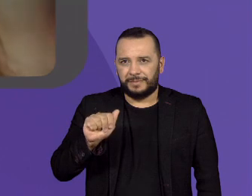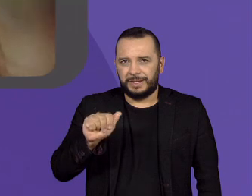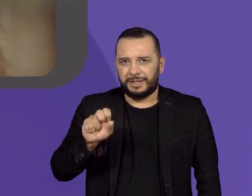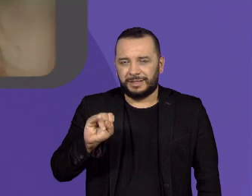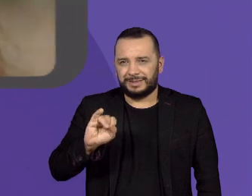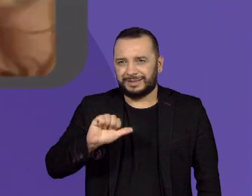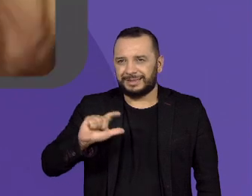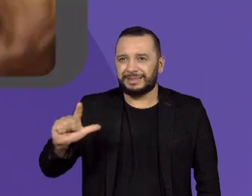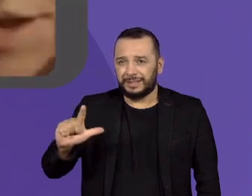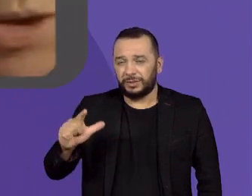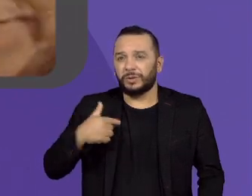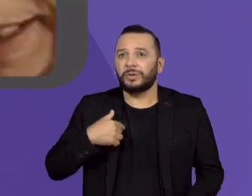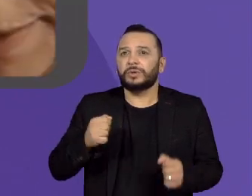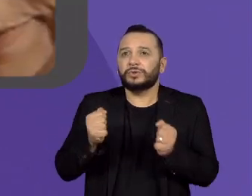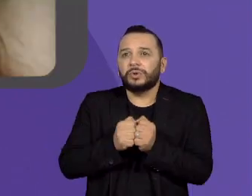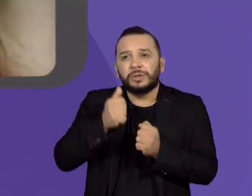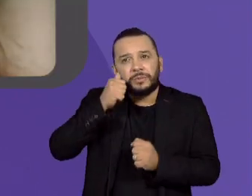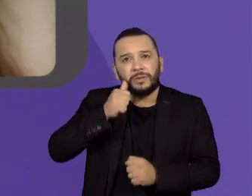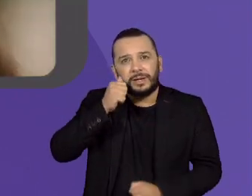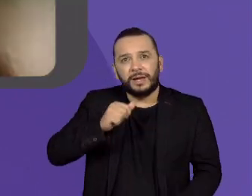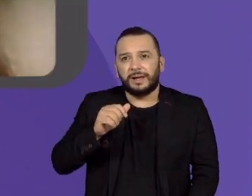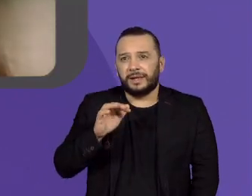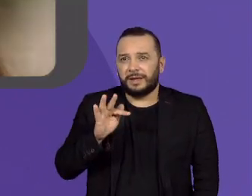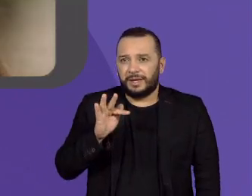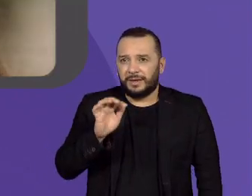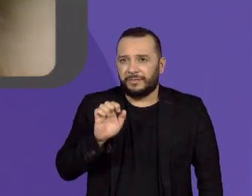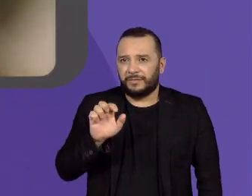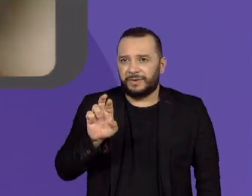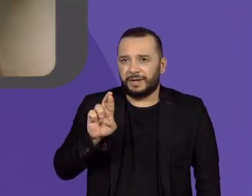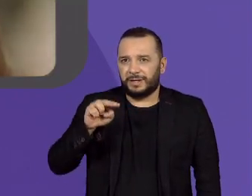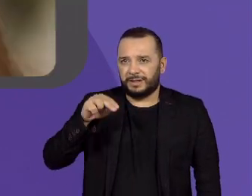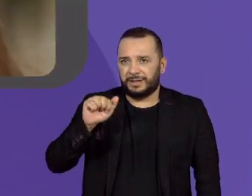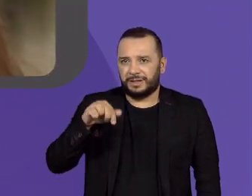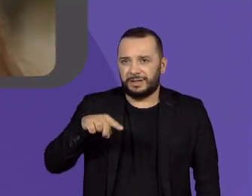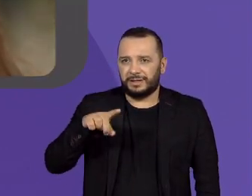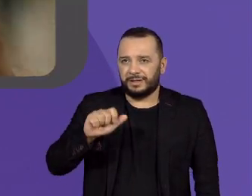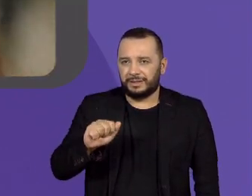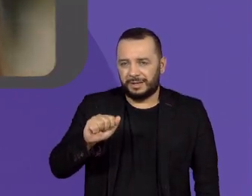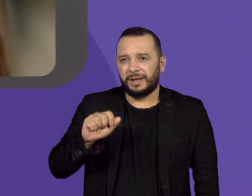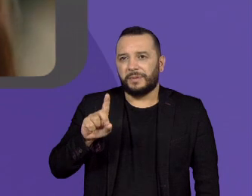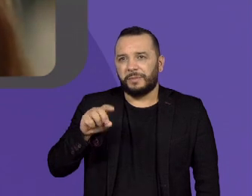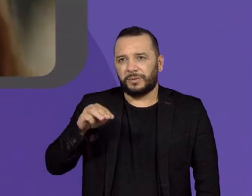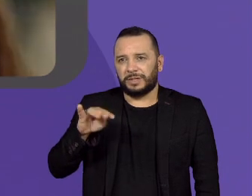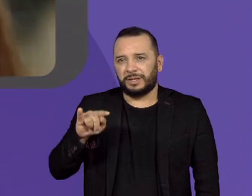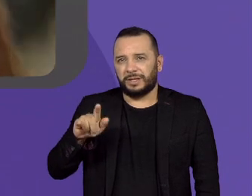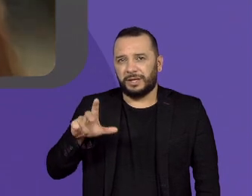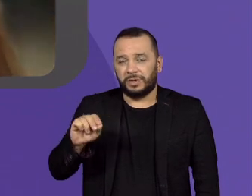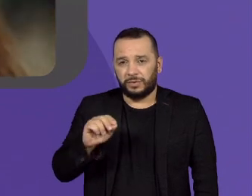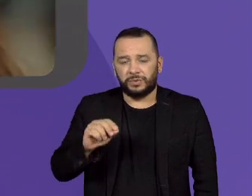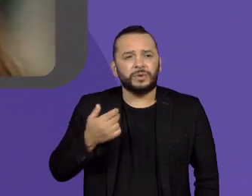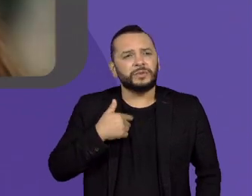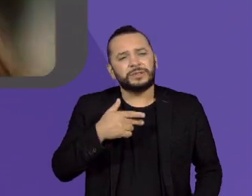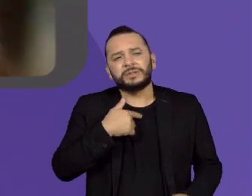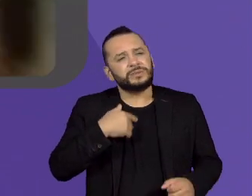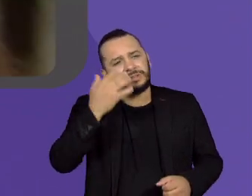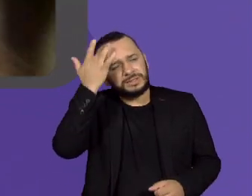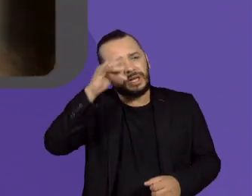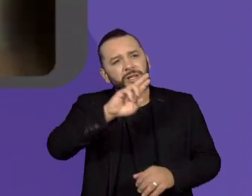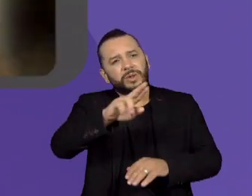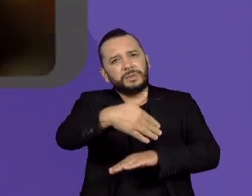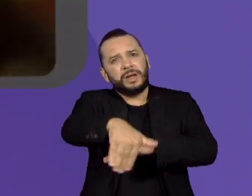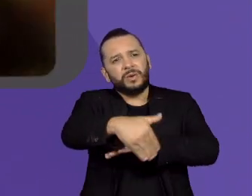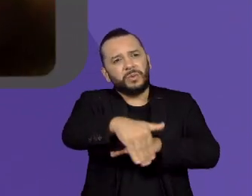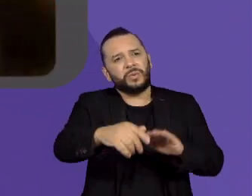dizer direito, não. Sem endereço não dá. Coloque assim, terceira casa, depois da padaria, Mimoso,